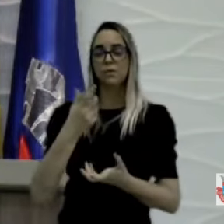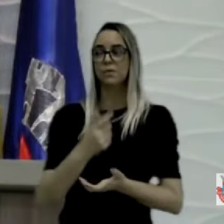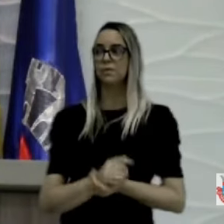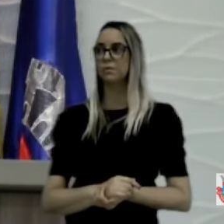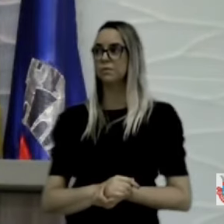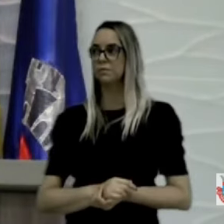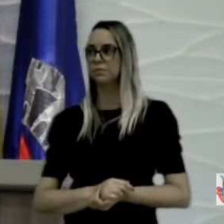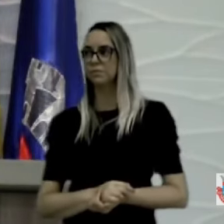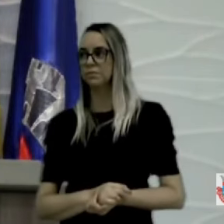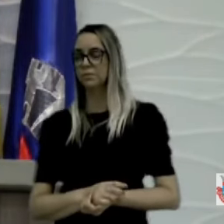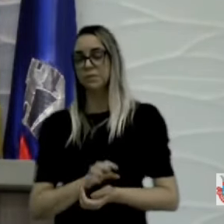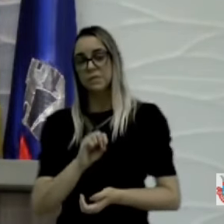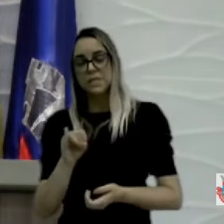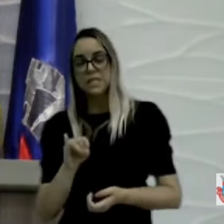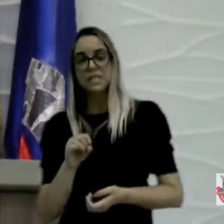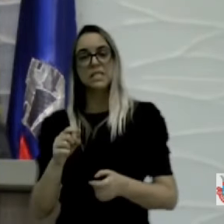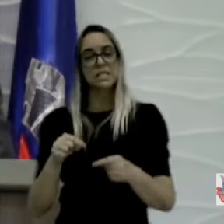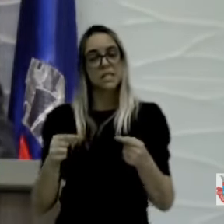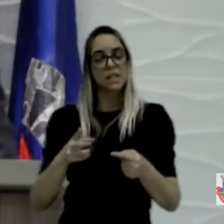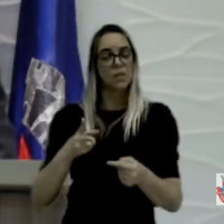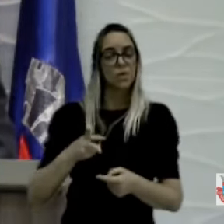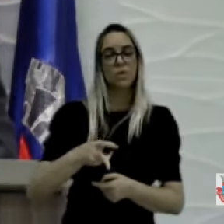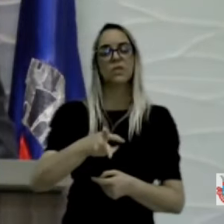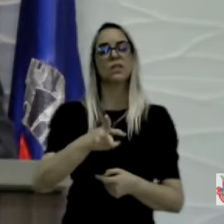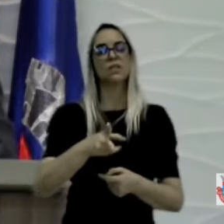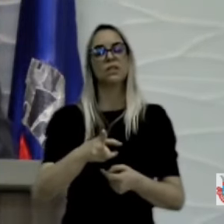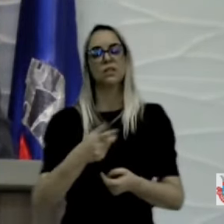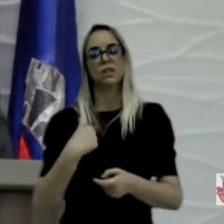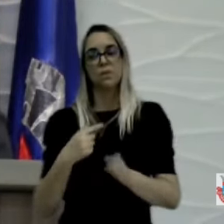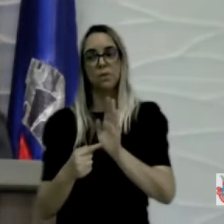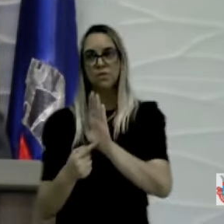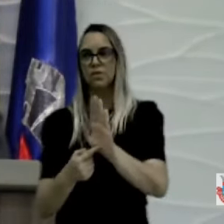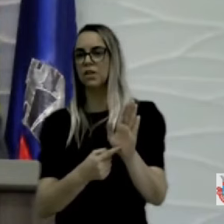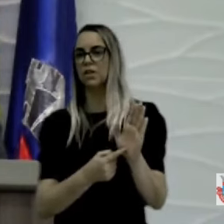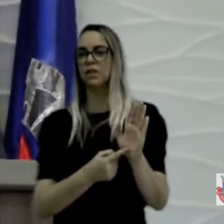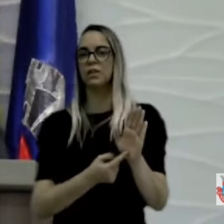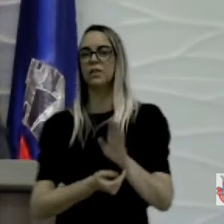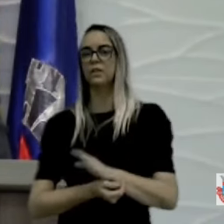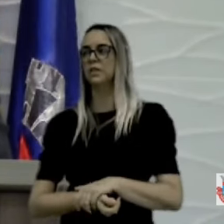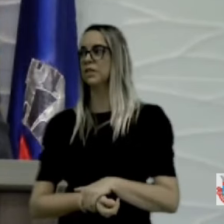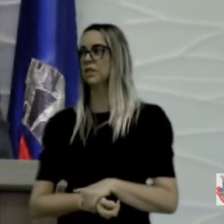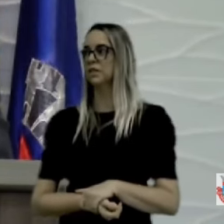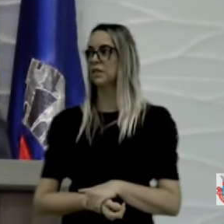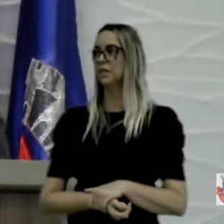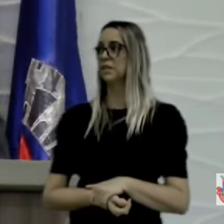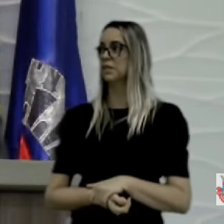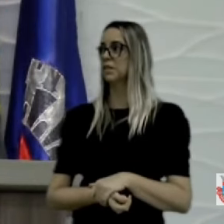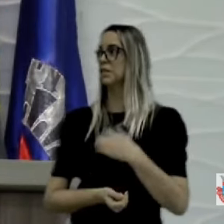Thank you.